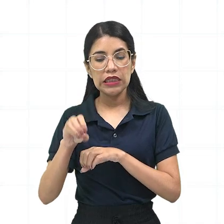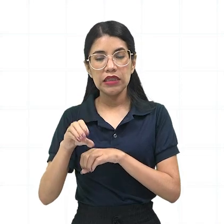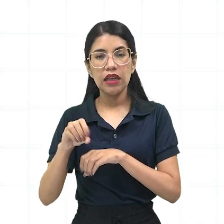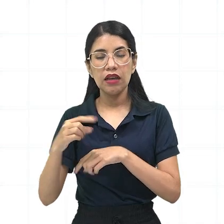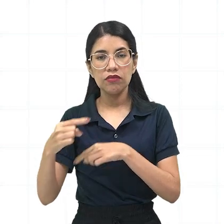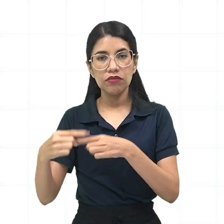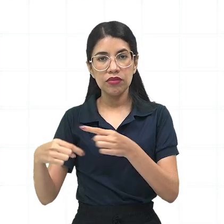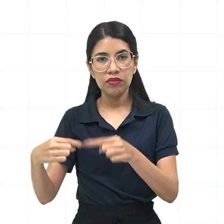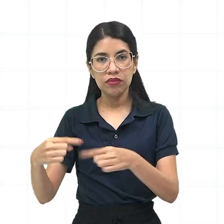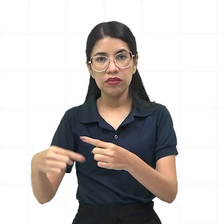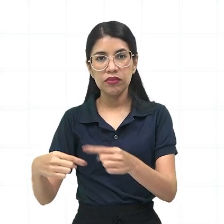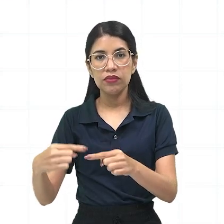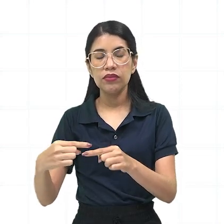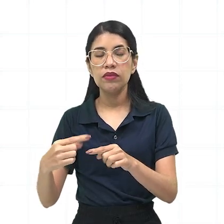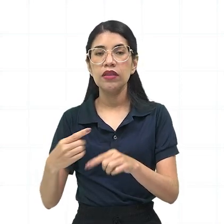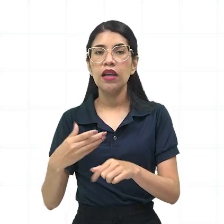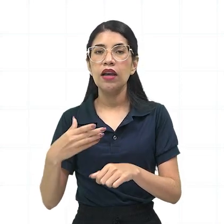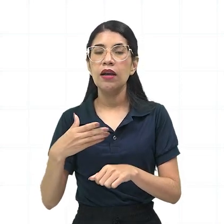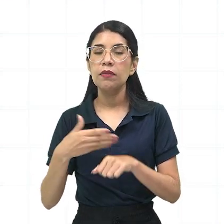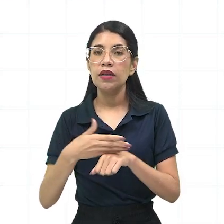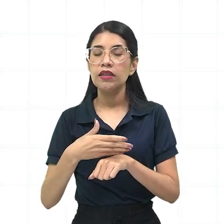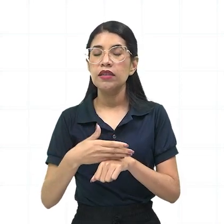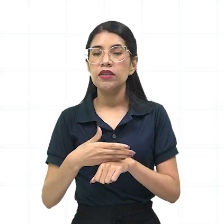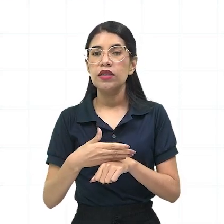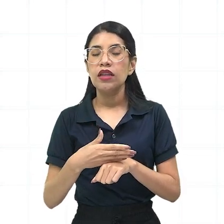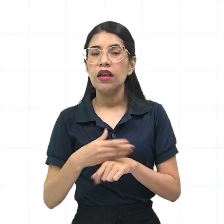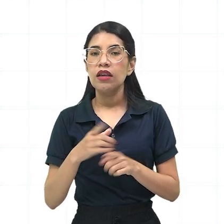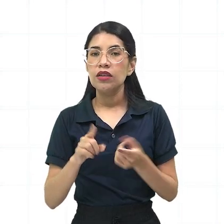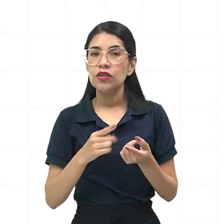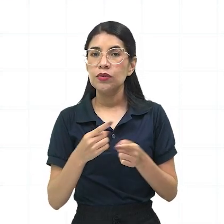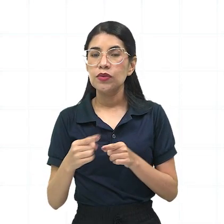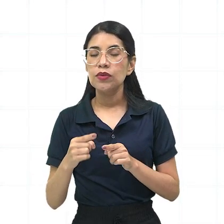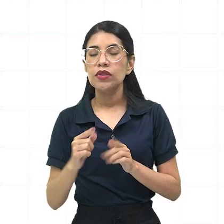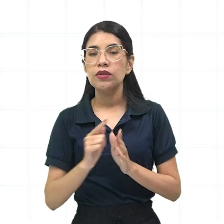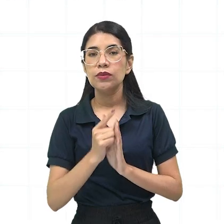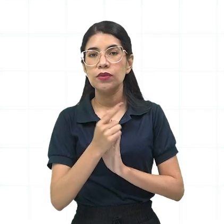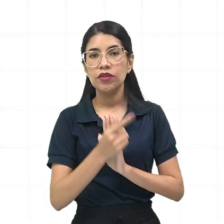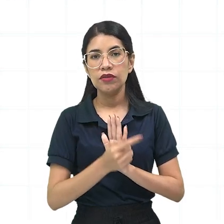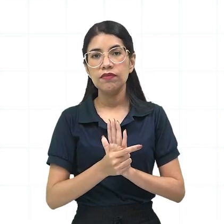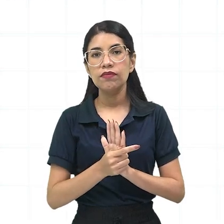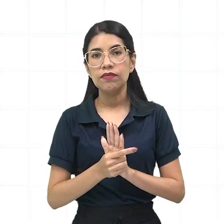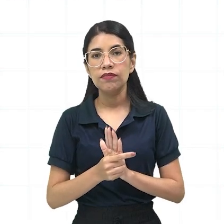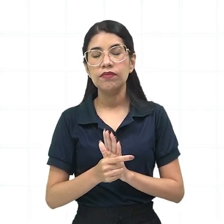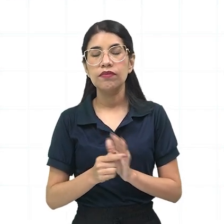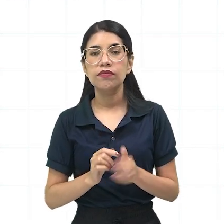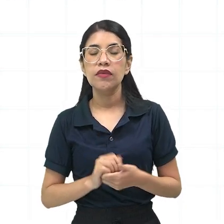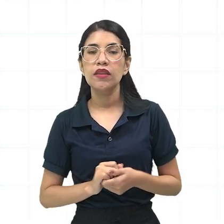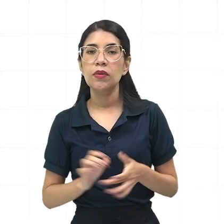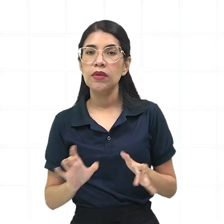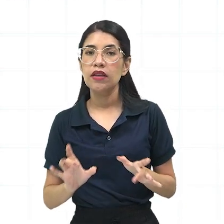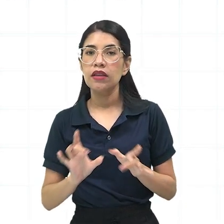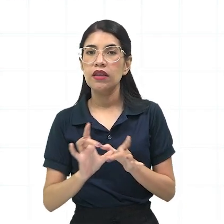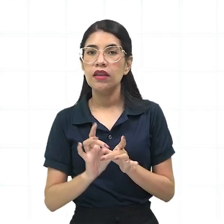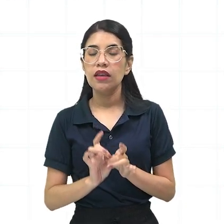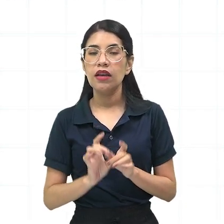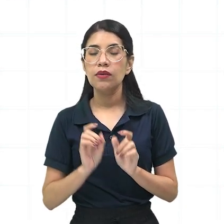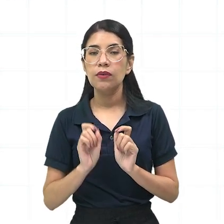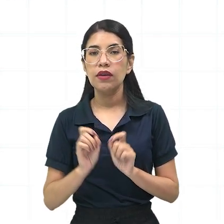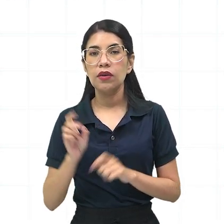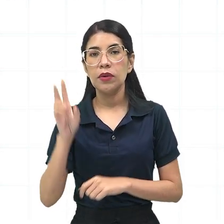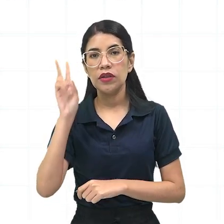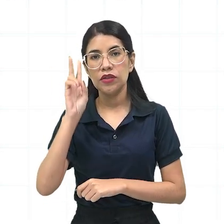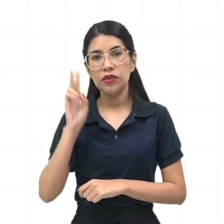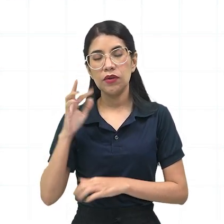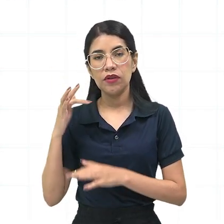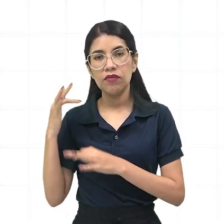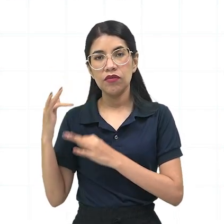transmitidas de geração em geração, vão estar presentes onde? Na música, nos seus gêneros. Então, ela está intrinsecamente ligada à história e ao